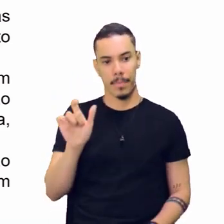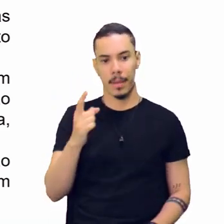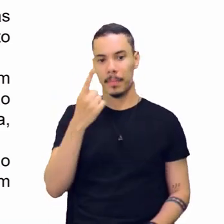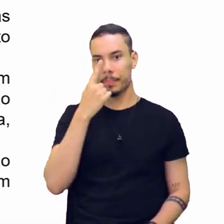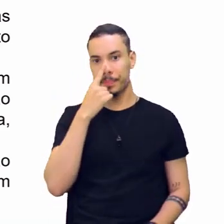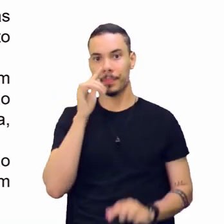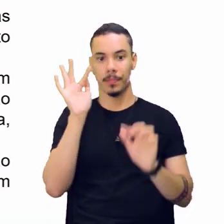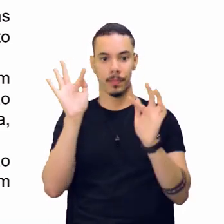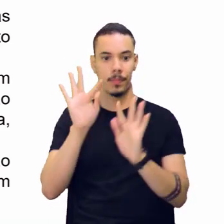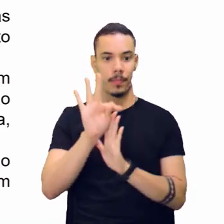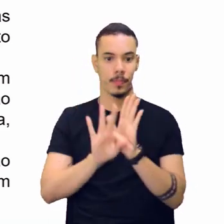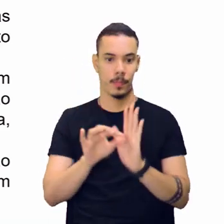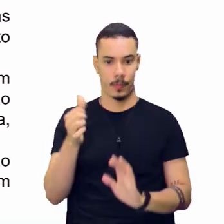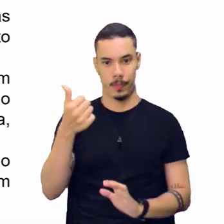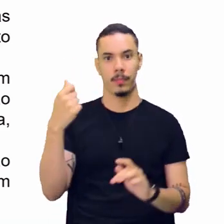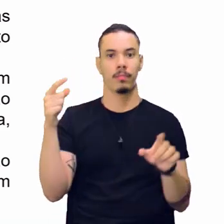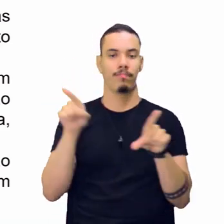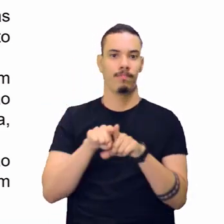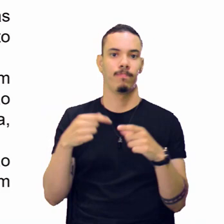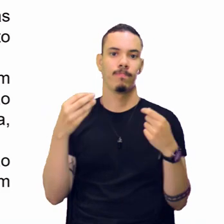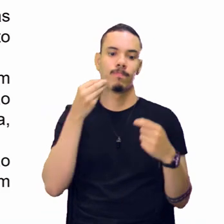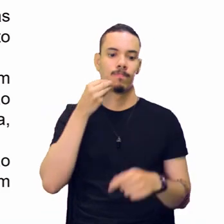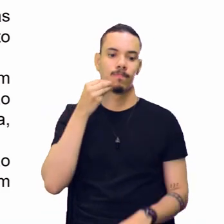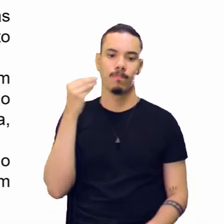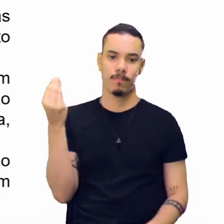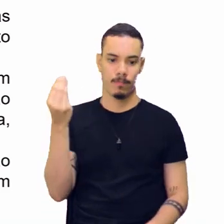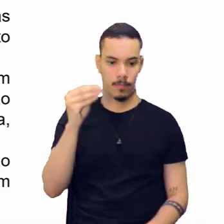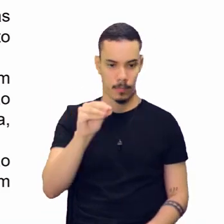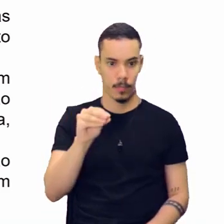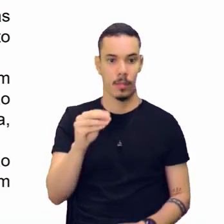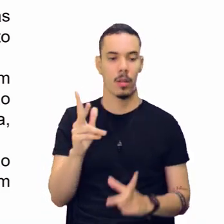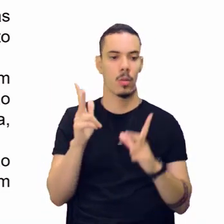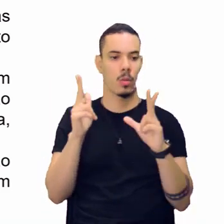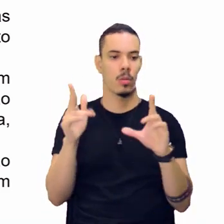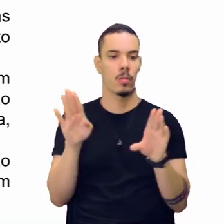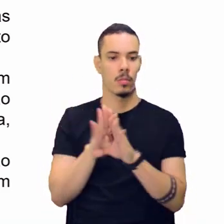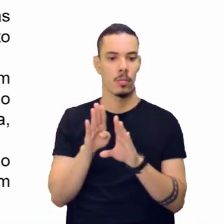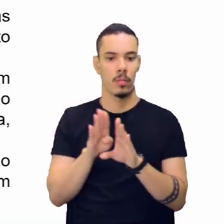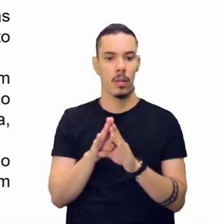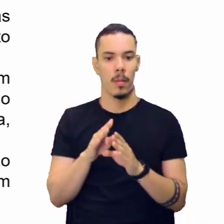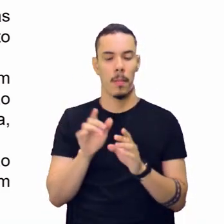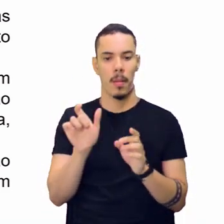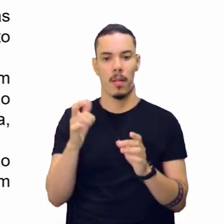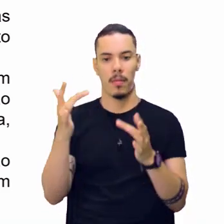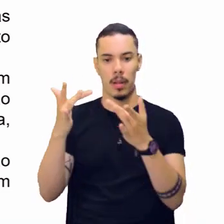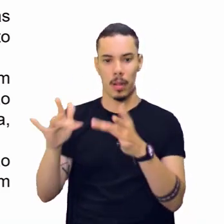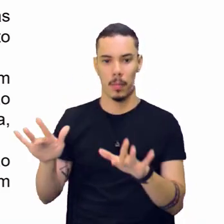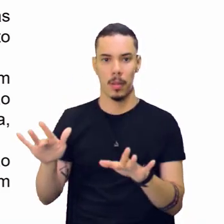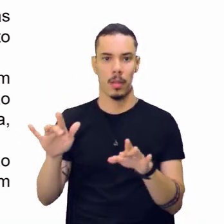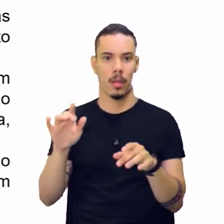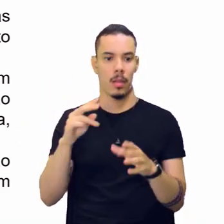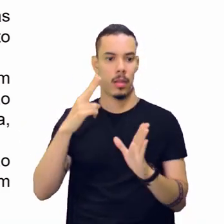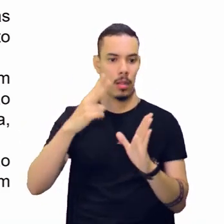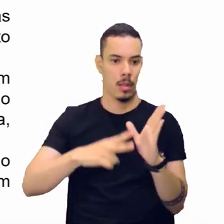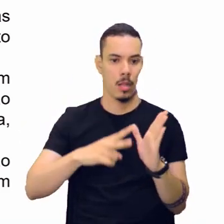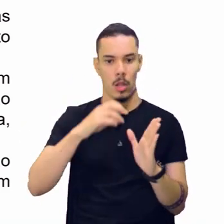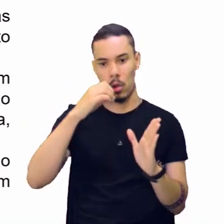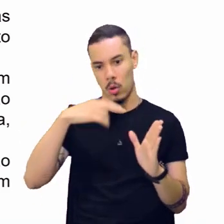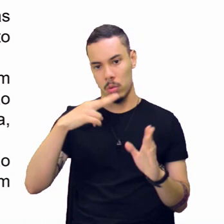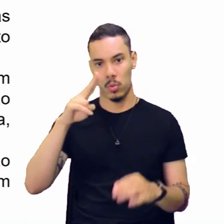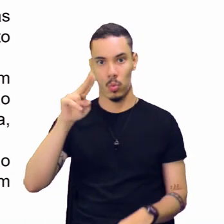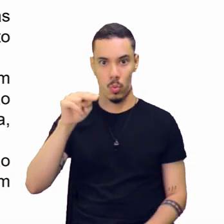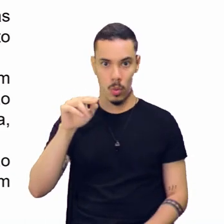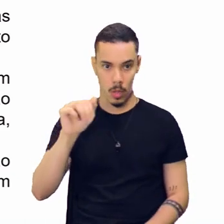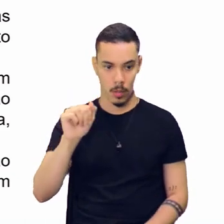texto 1, deveriam estar acentuadas, assim como as palavras terminar e ler, grosso e nunca, do texto